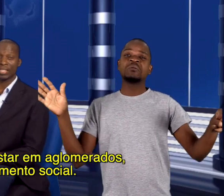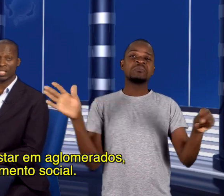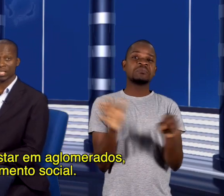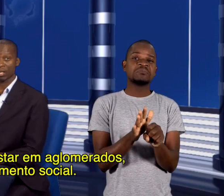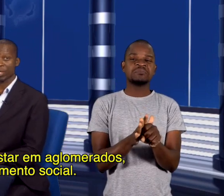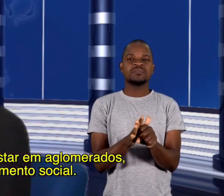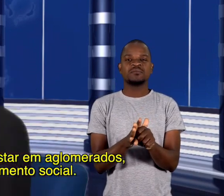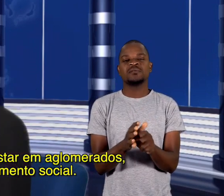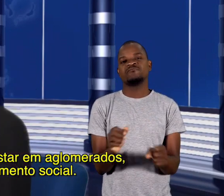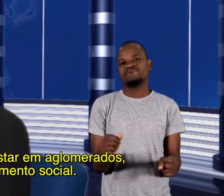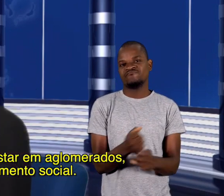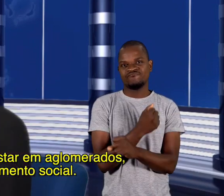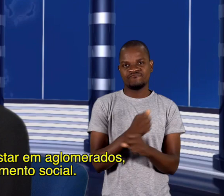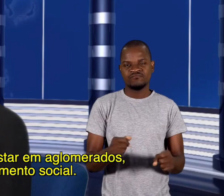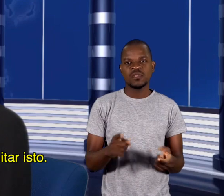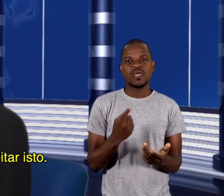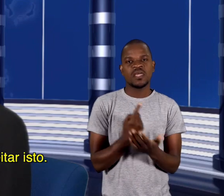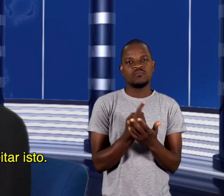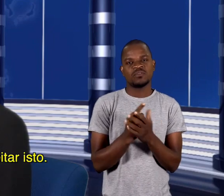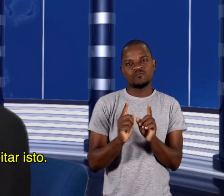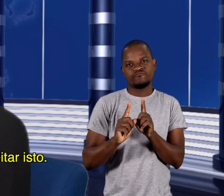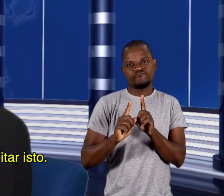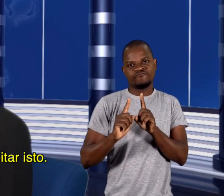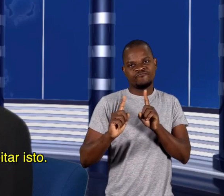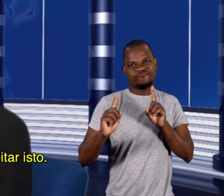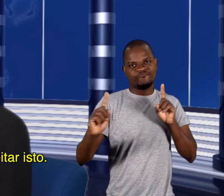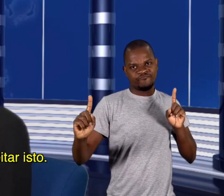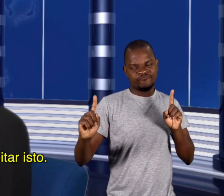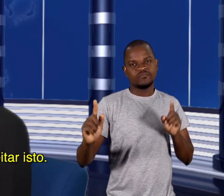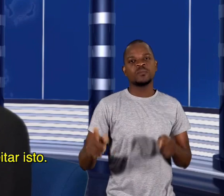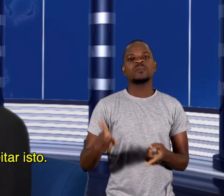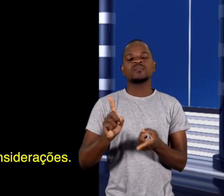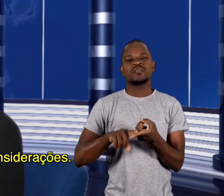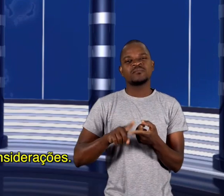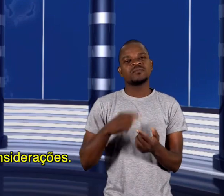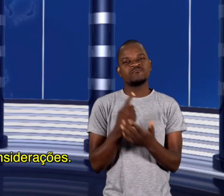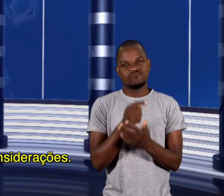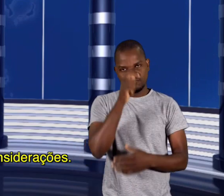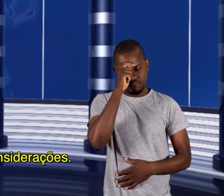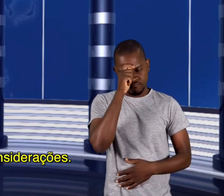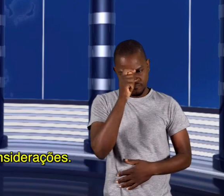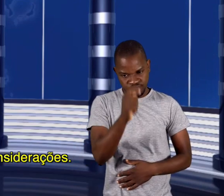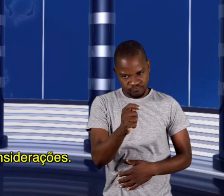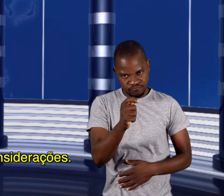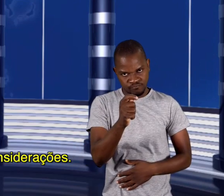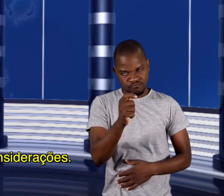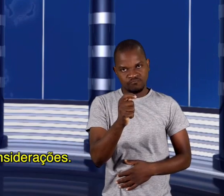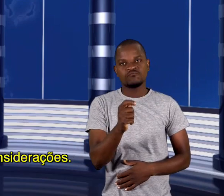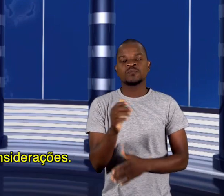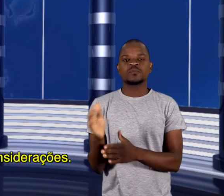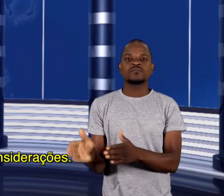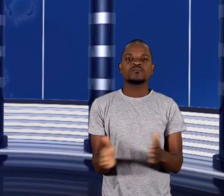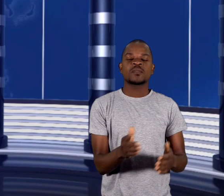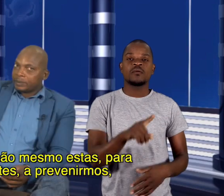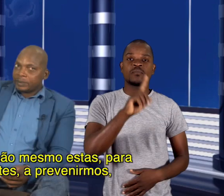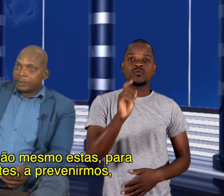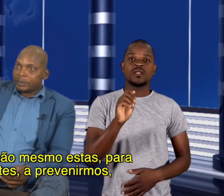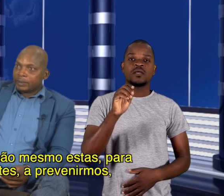aquele distanciamento social é preciso muito respeitar isto Benilde últimas considerações